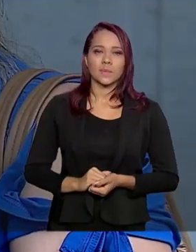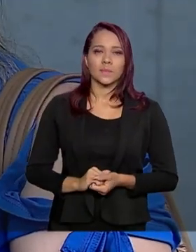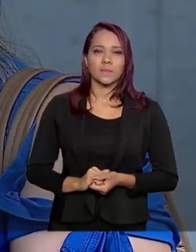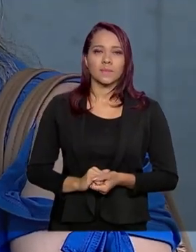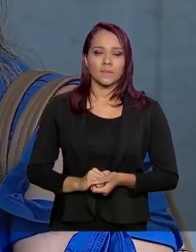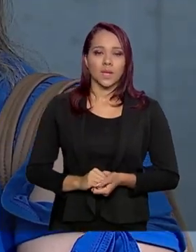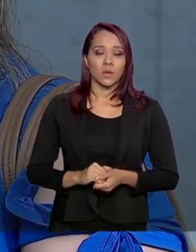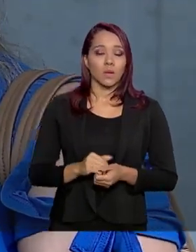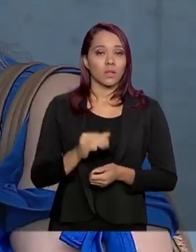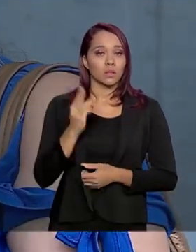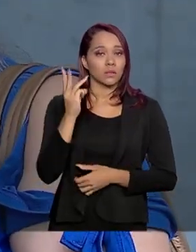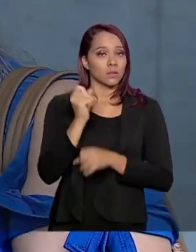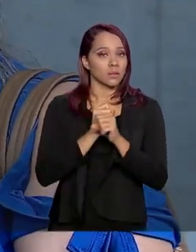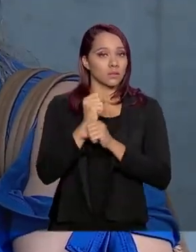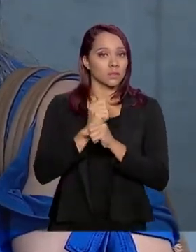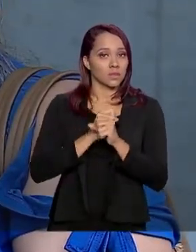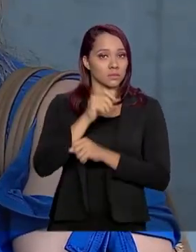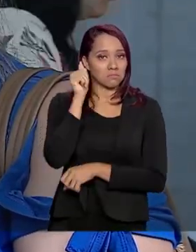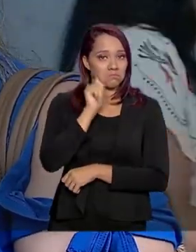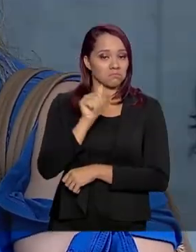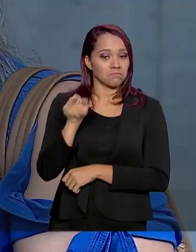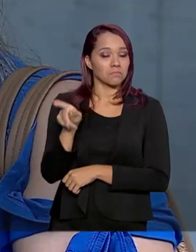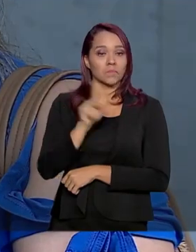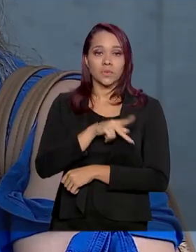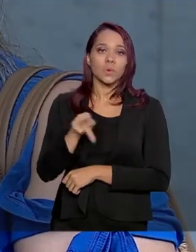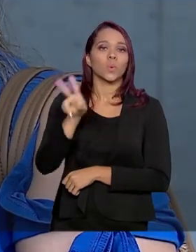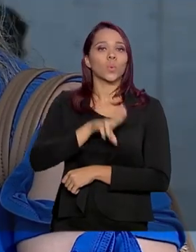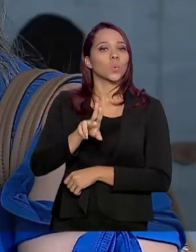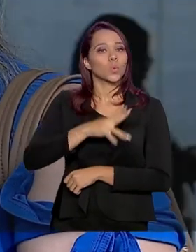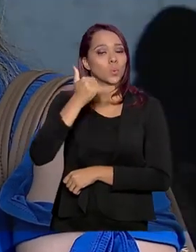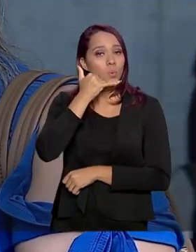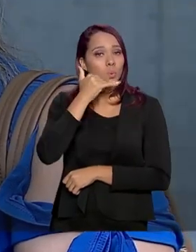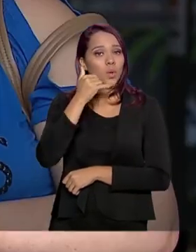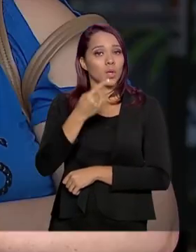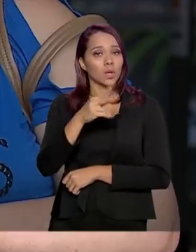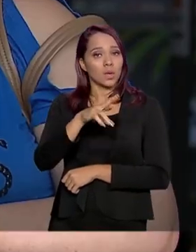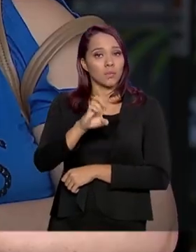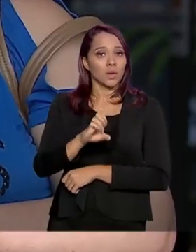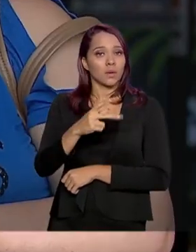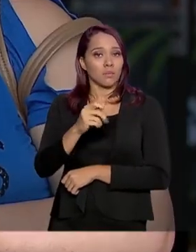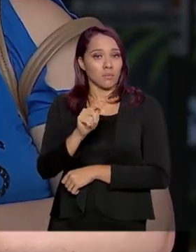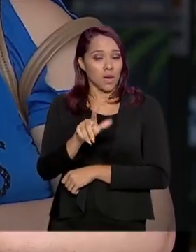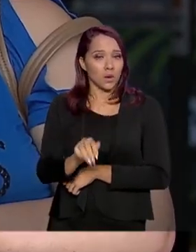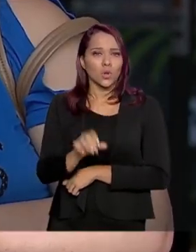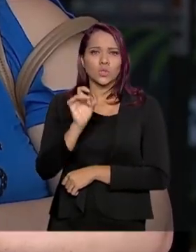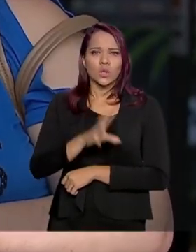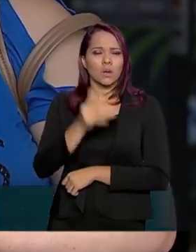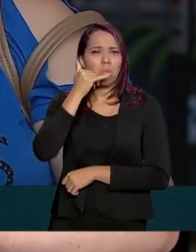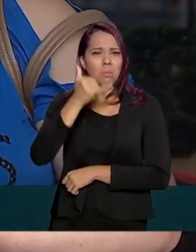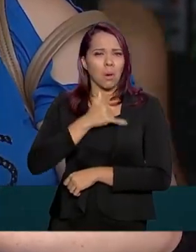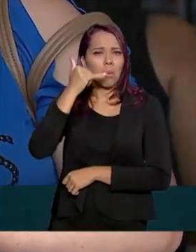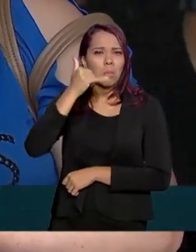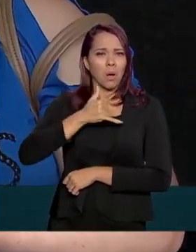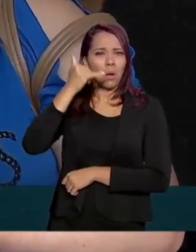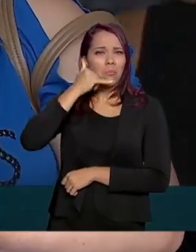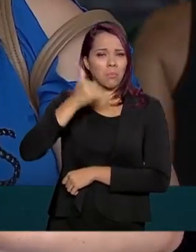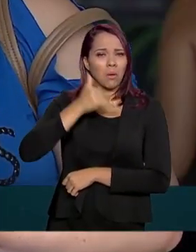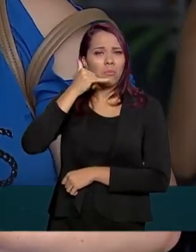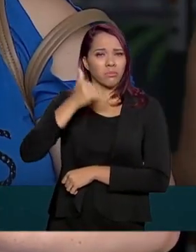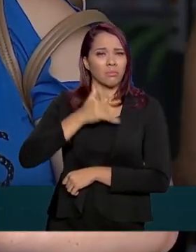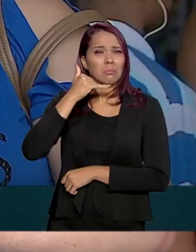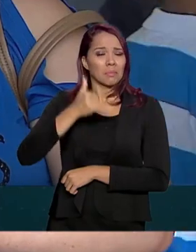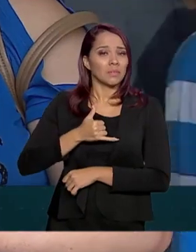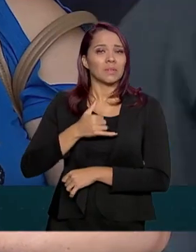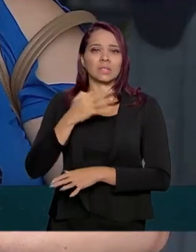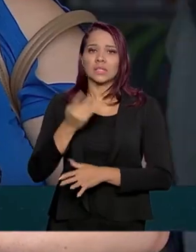Há três anos, essa professora usava um telefone pré-pago, mas teve tantas ligações indesejadas que acabou